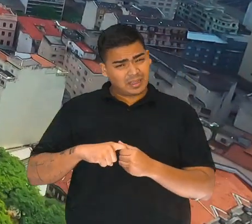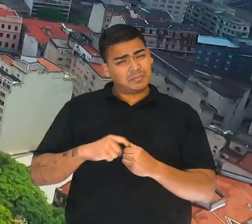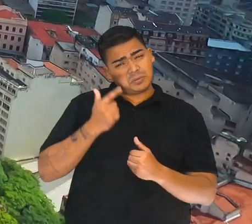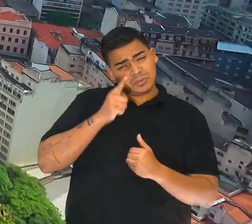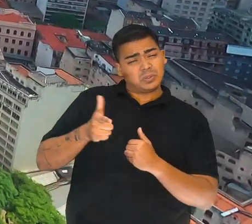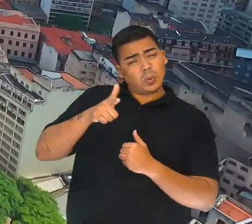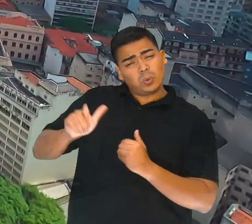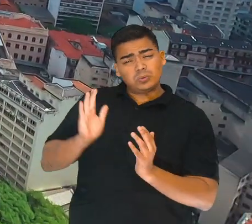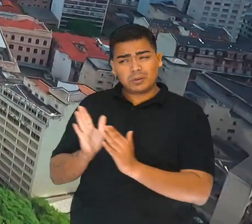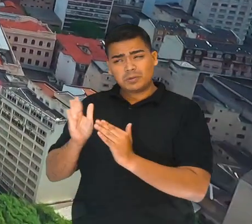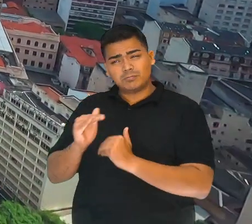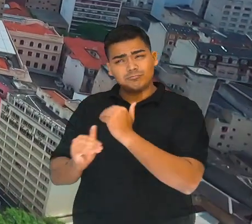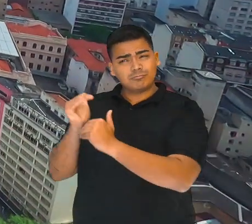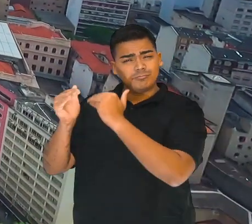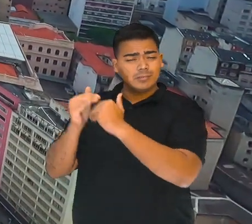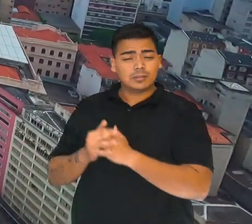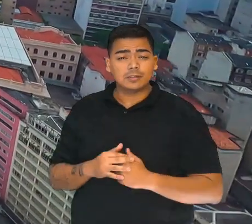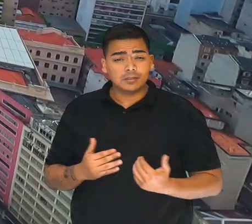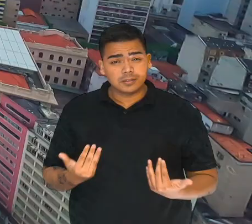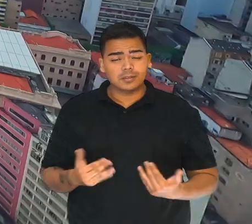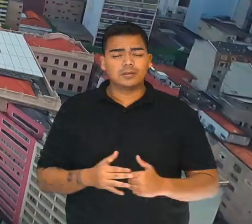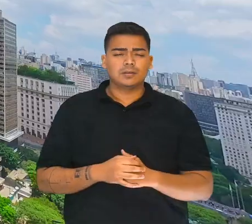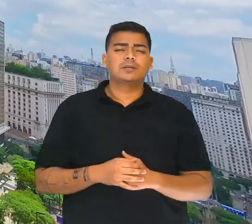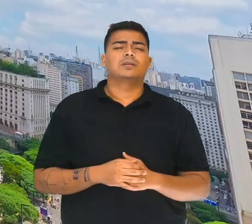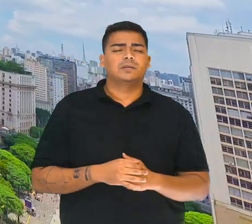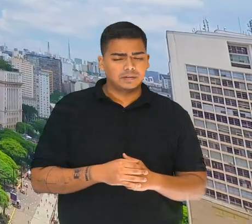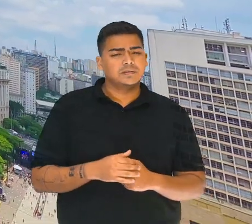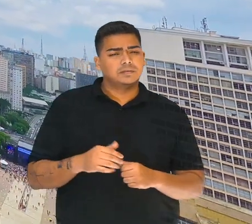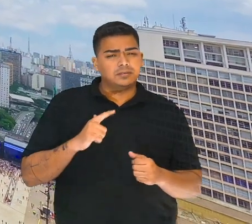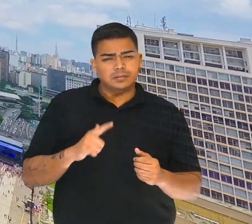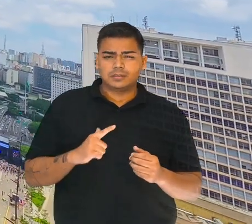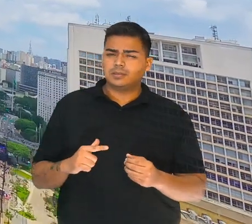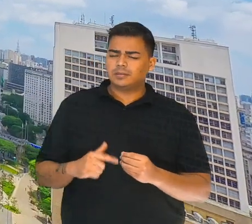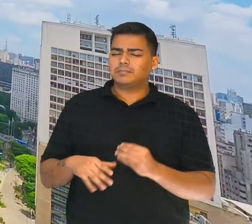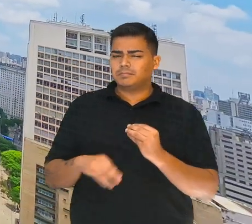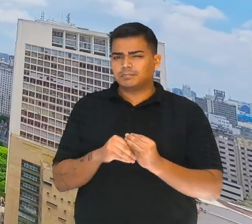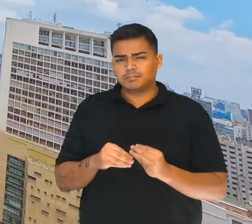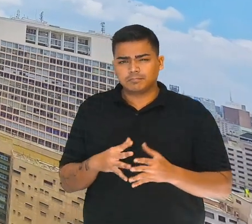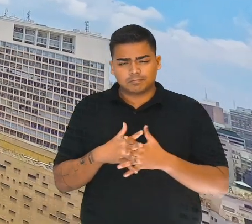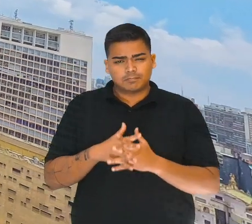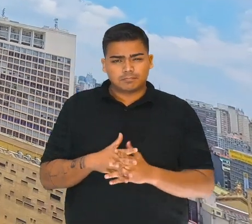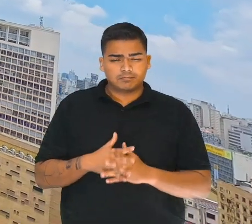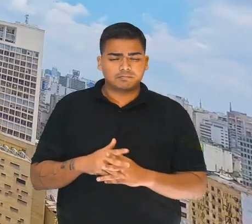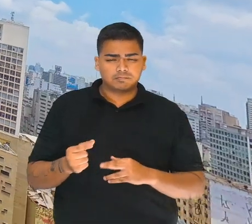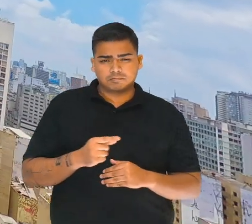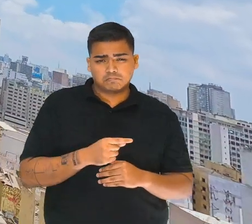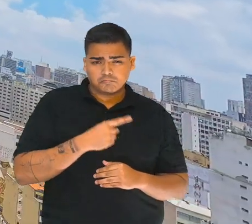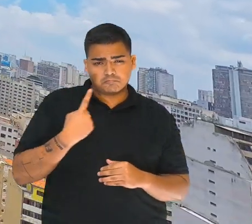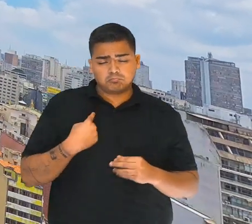decisões anteriores e decidir de novo. E isso adiciona níveis de complexidade que não